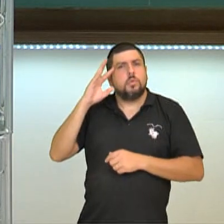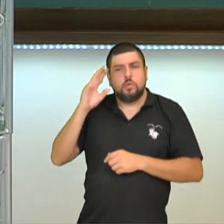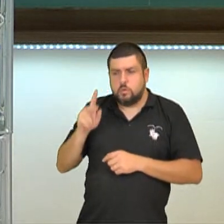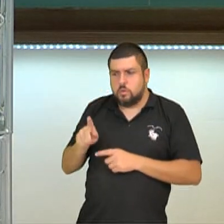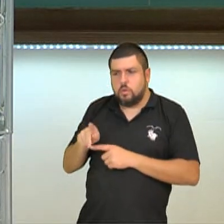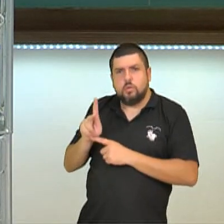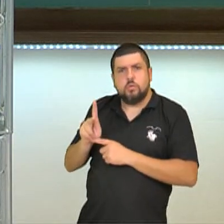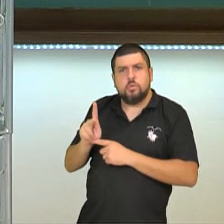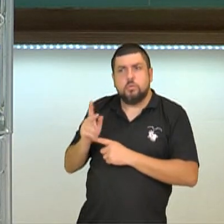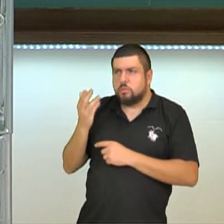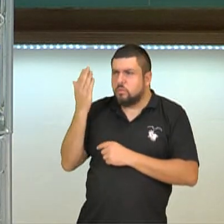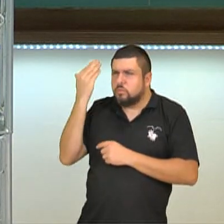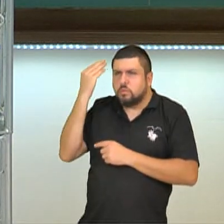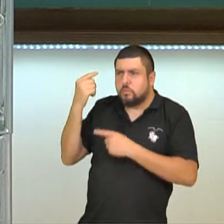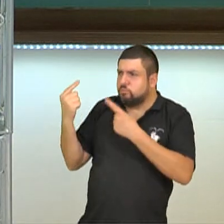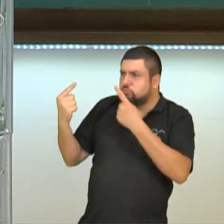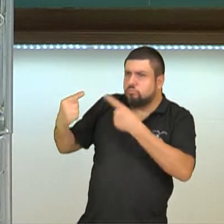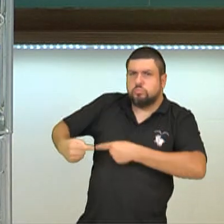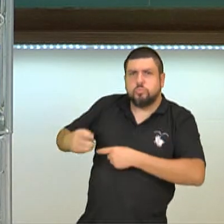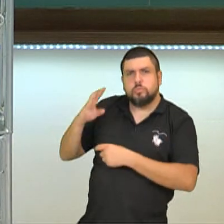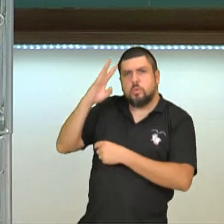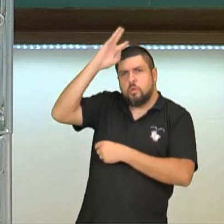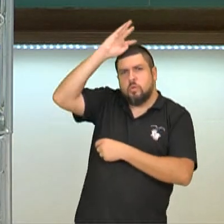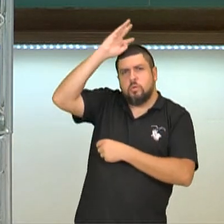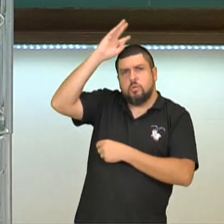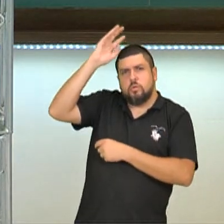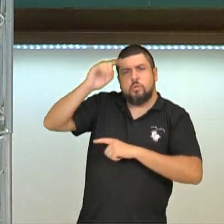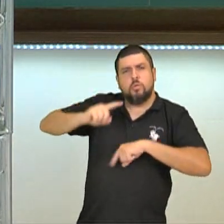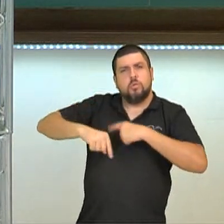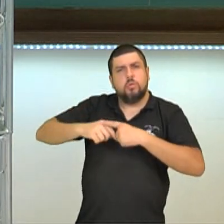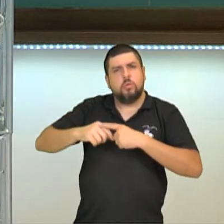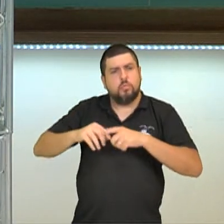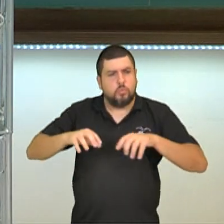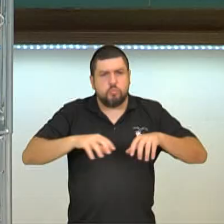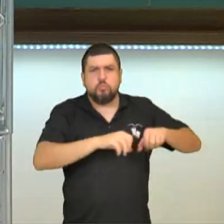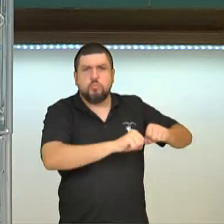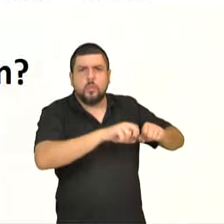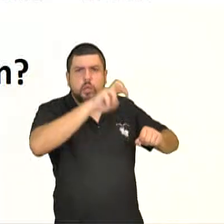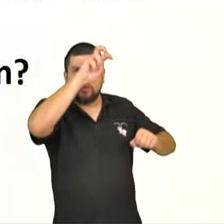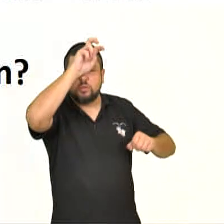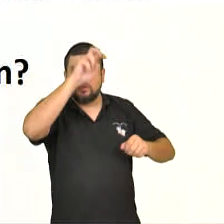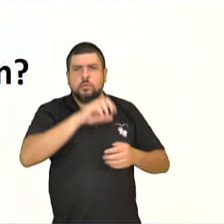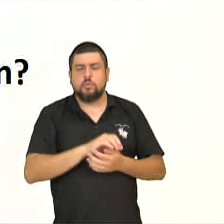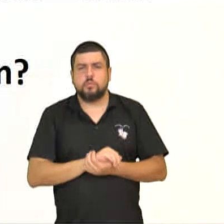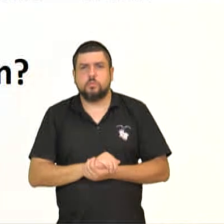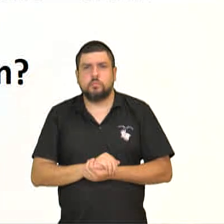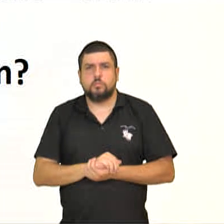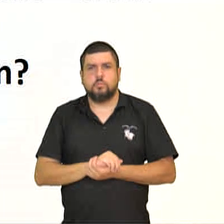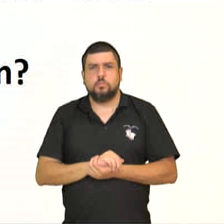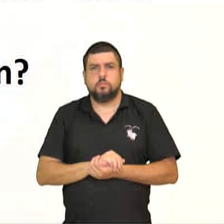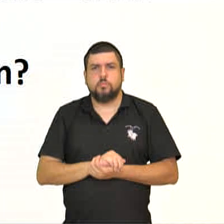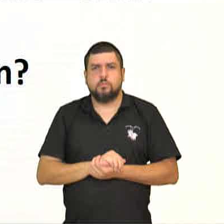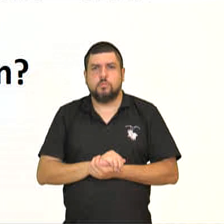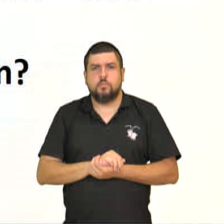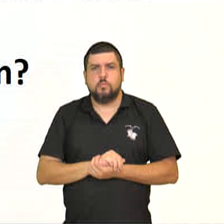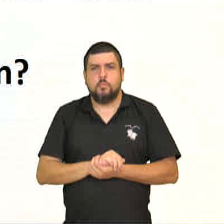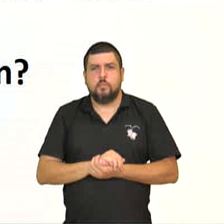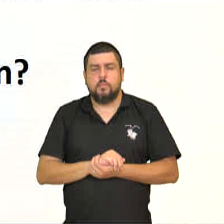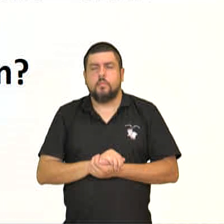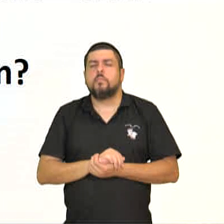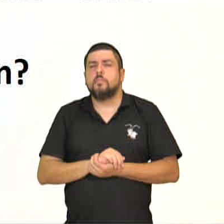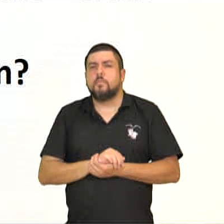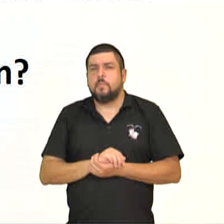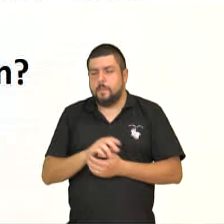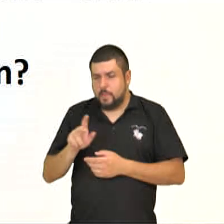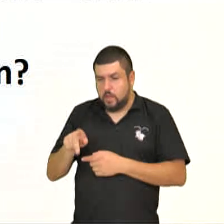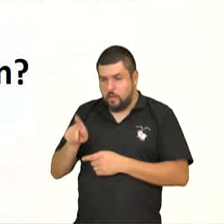do reino de Cuxi? Vamos conhecer um pouco mais sobre a história deles. Ser vizinho de um poderoso império como o Egito trouxe um grande desafio e, ao